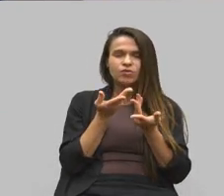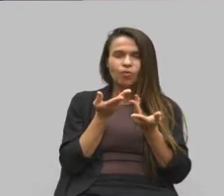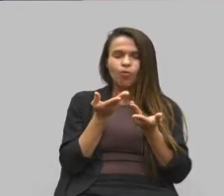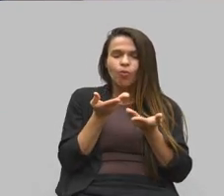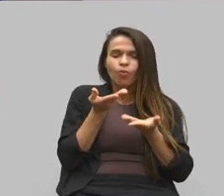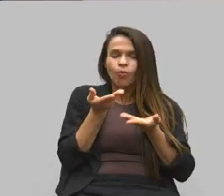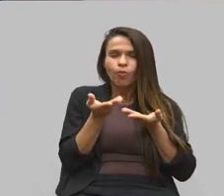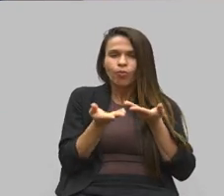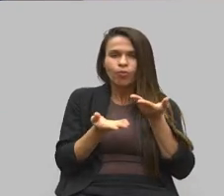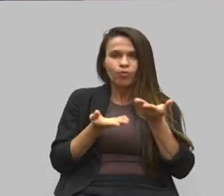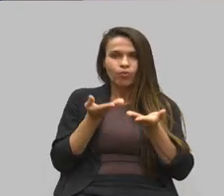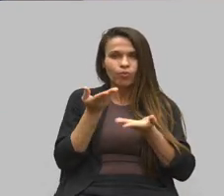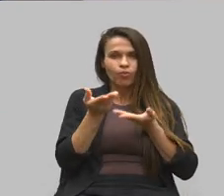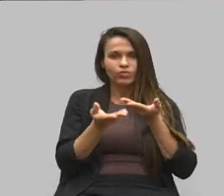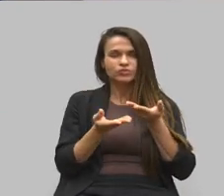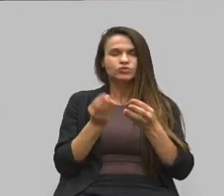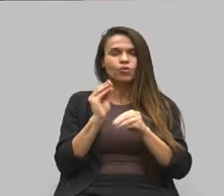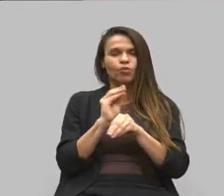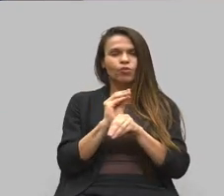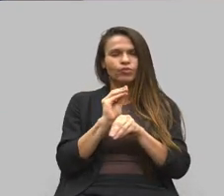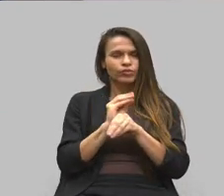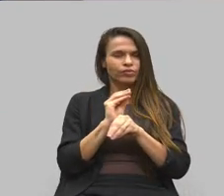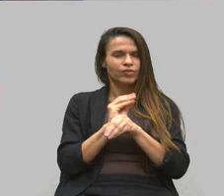multidisciplinar que